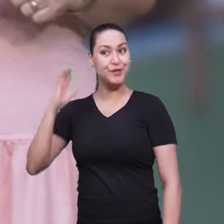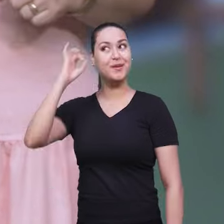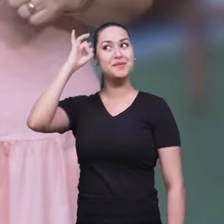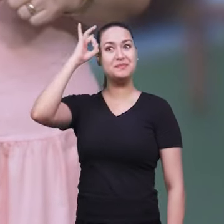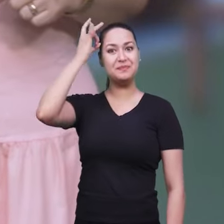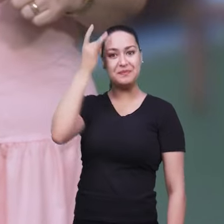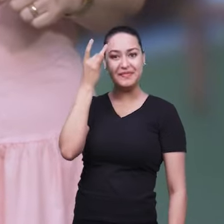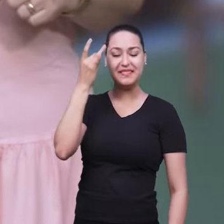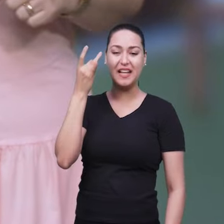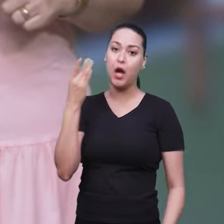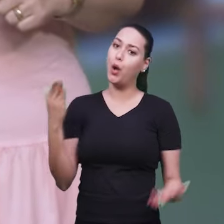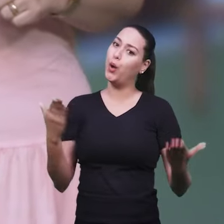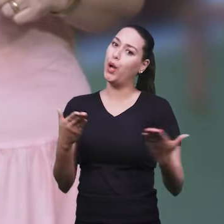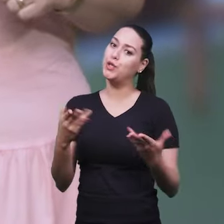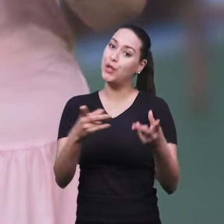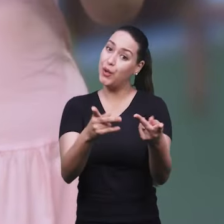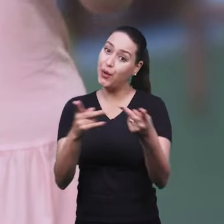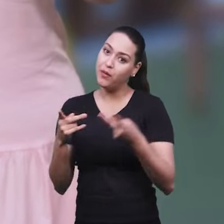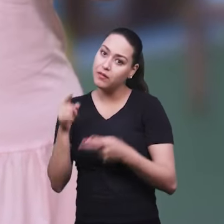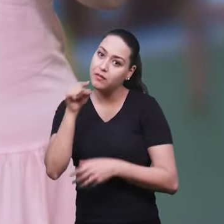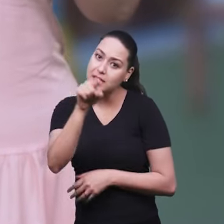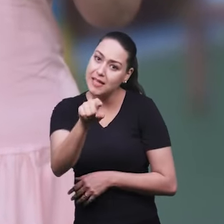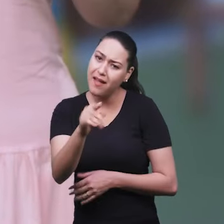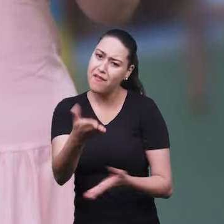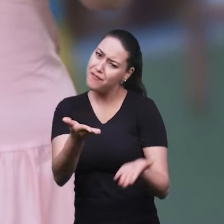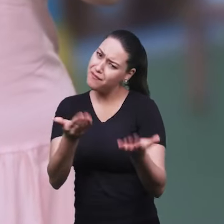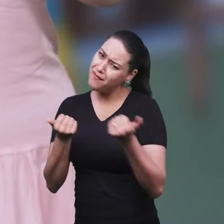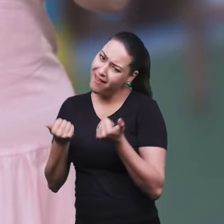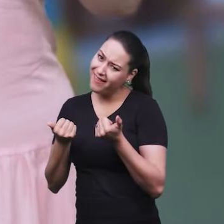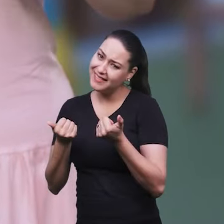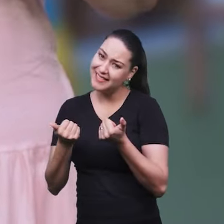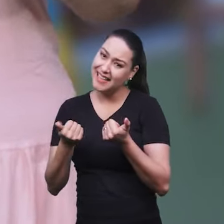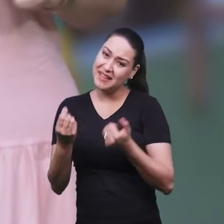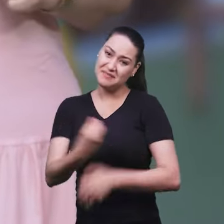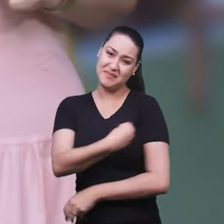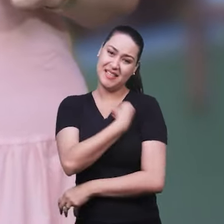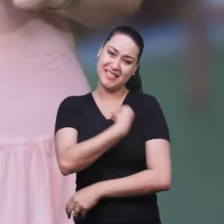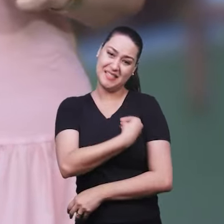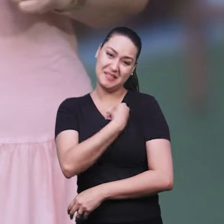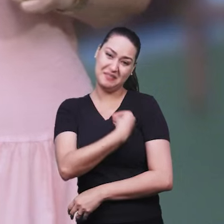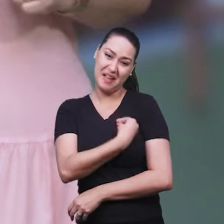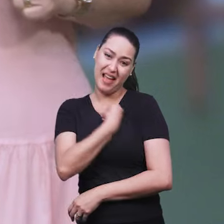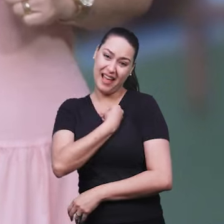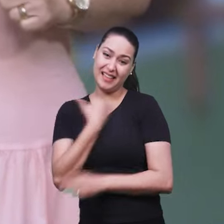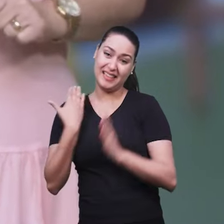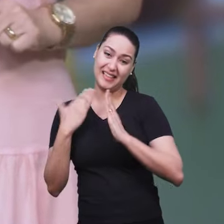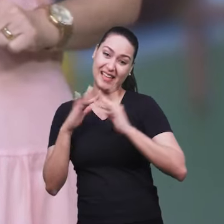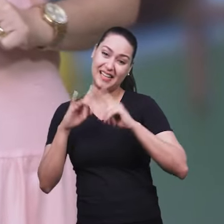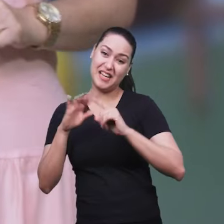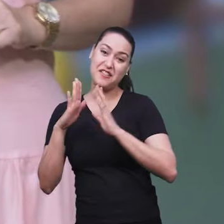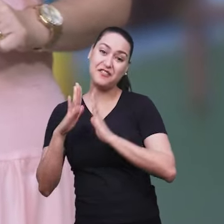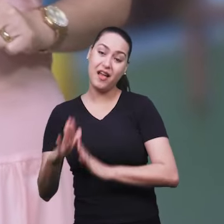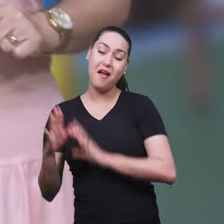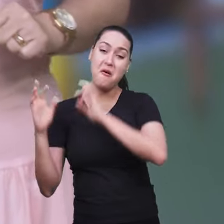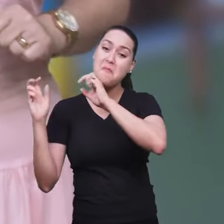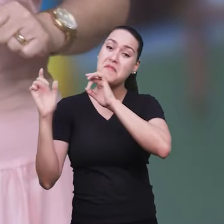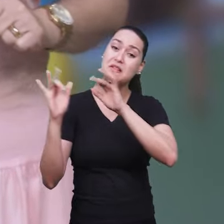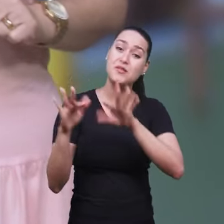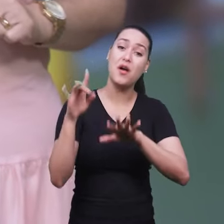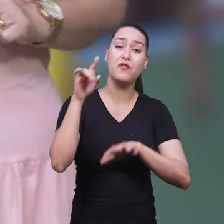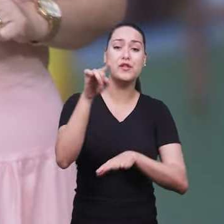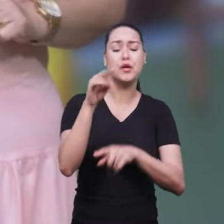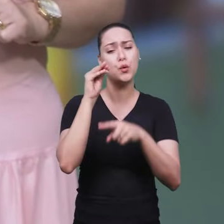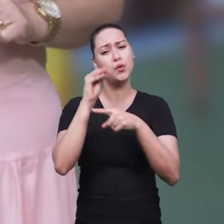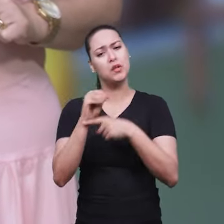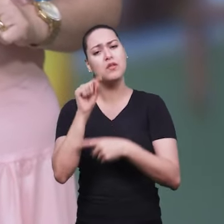espiritual. Hoje Deus te convida, vem fazer parte do jardim. Ele quer te abençoar, quer cuidar